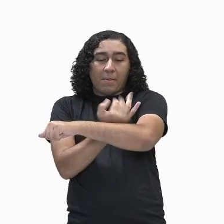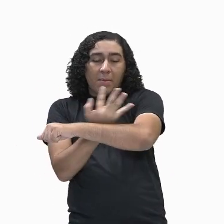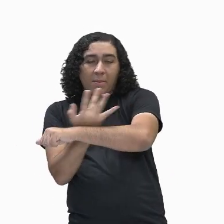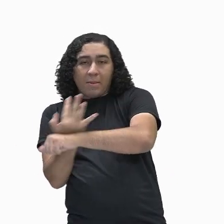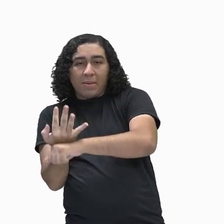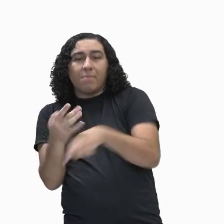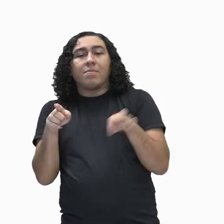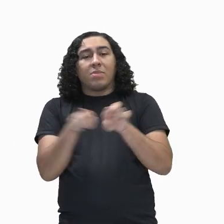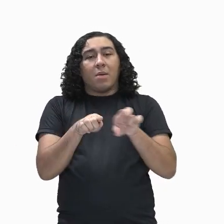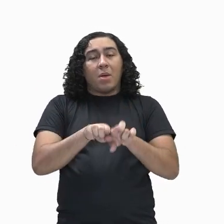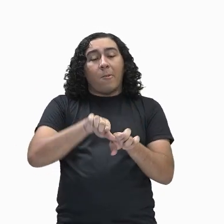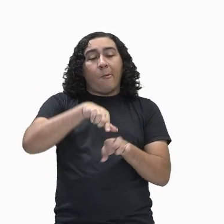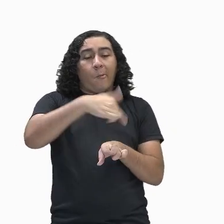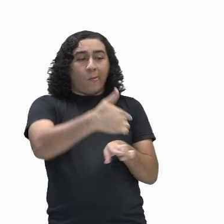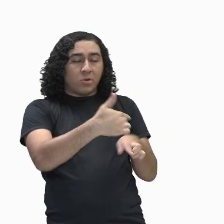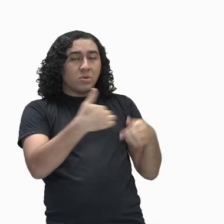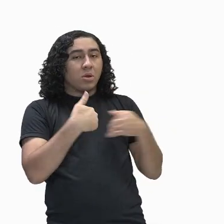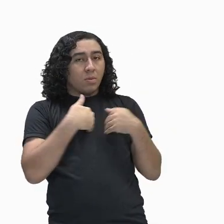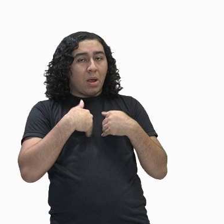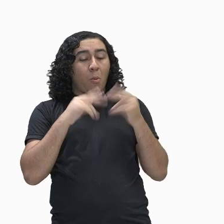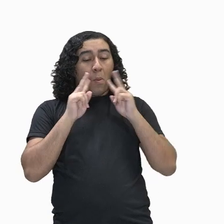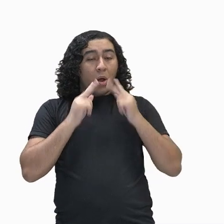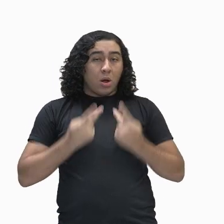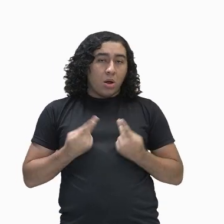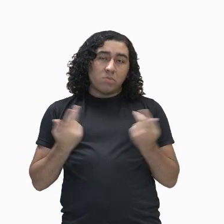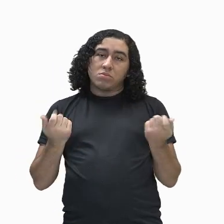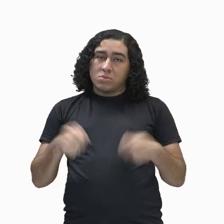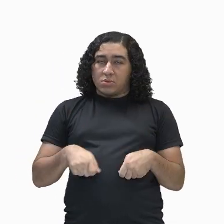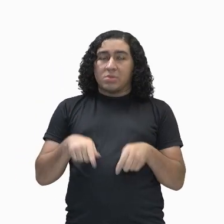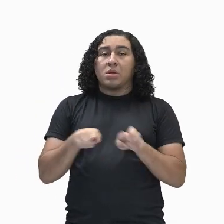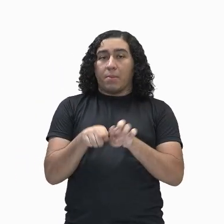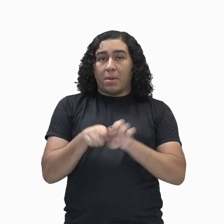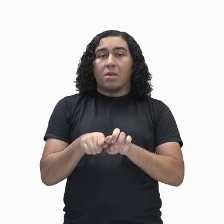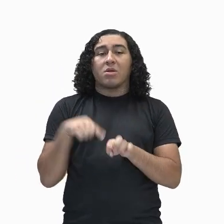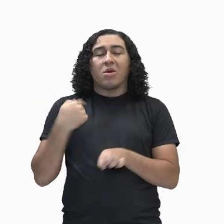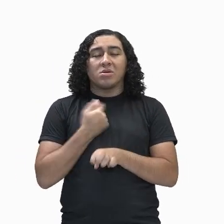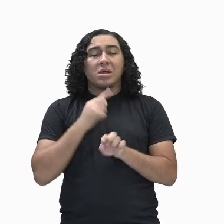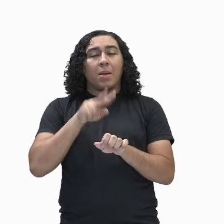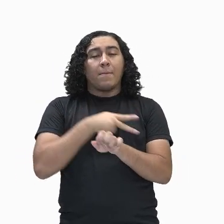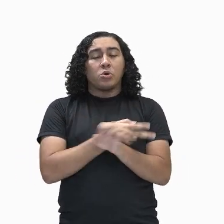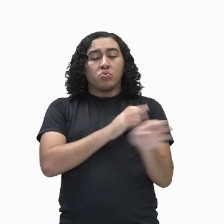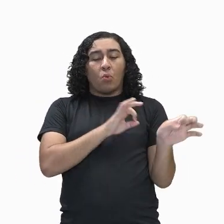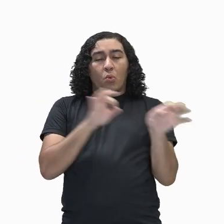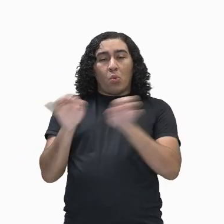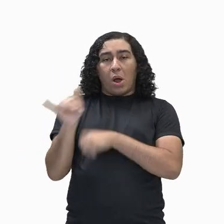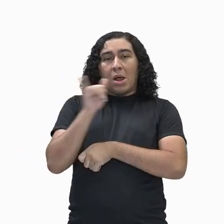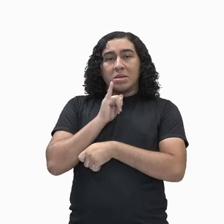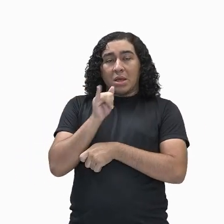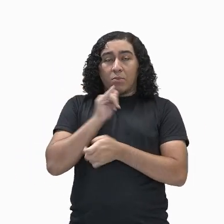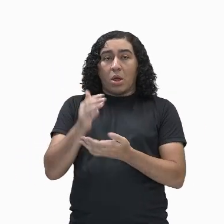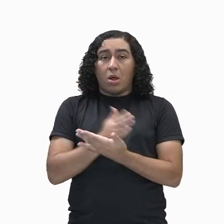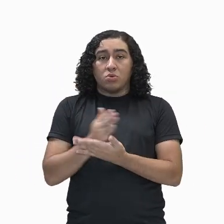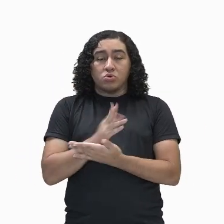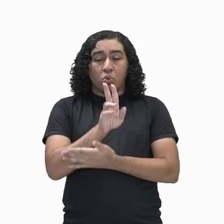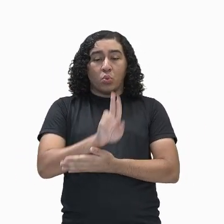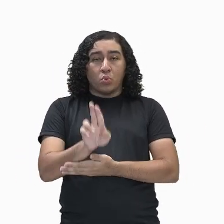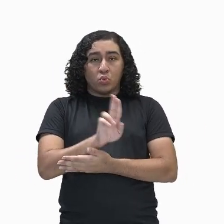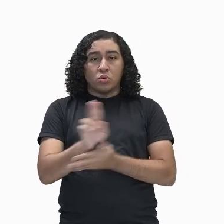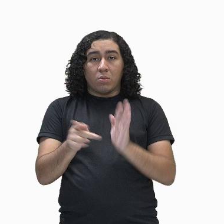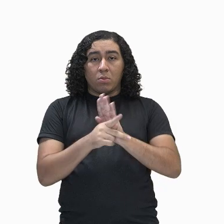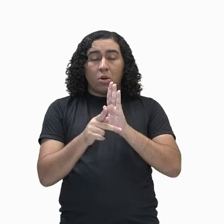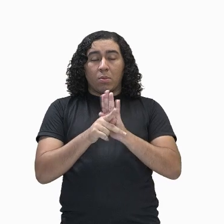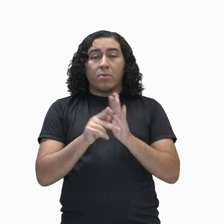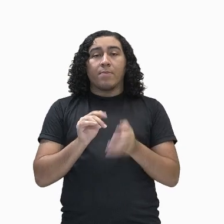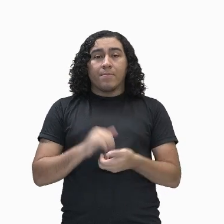humanos ou de outros animais, né? Então, a gente vai observar aí daqui a pouco alguns exemplos desse uso na